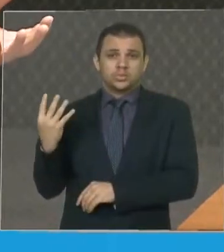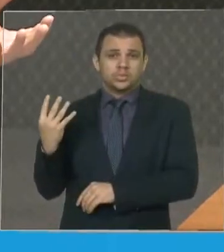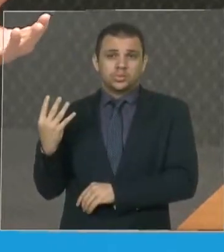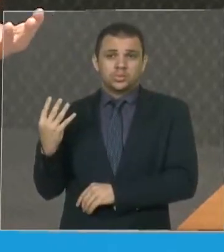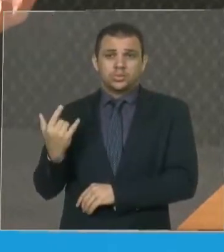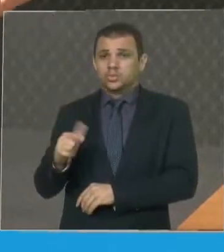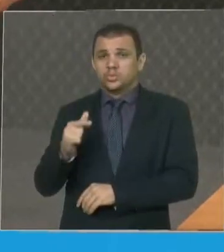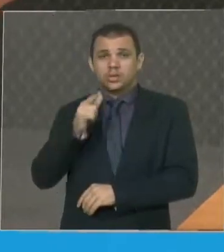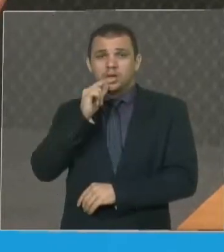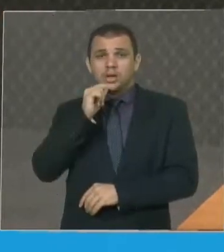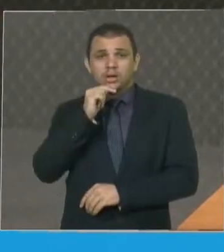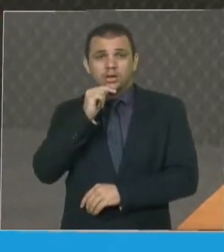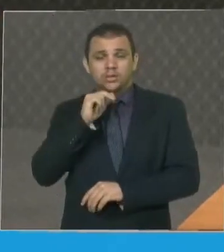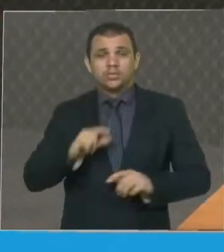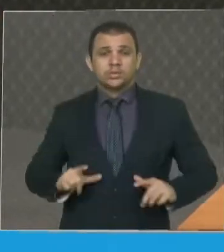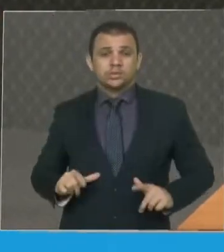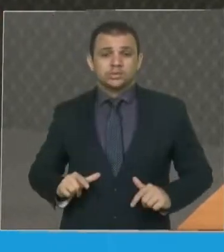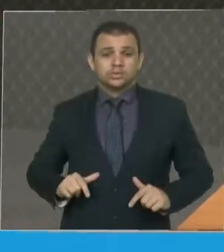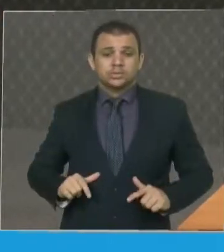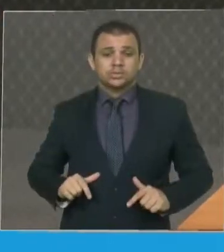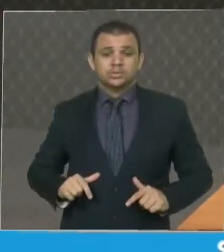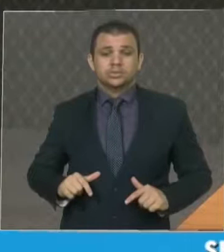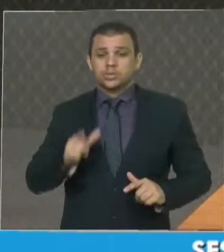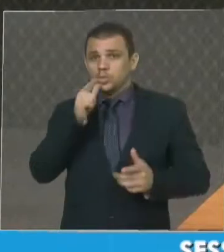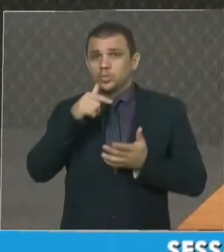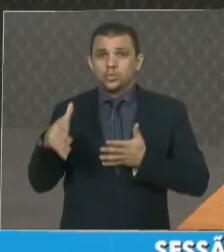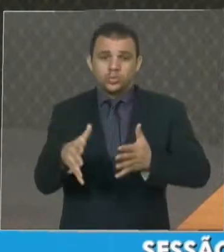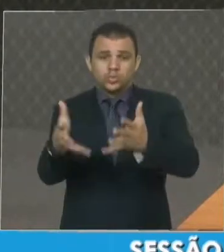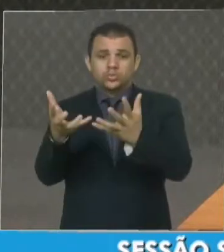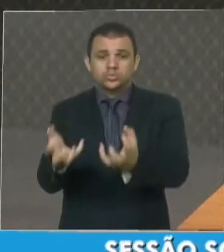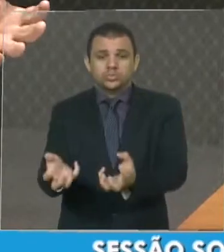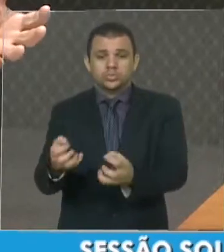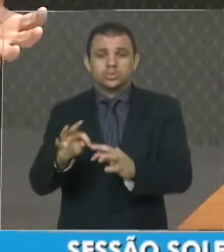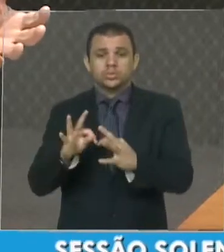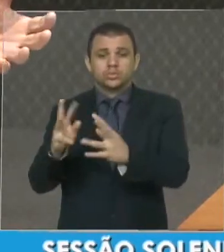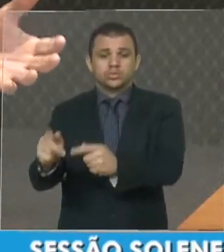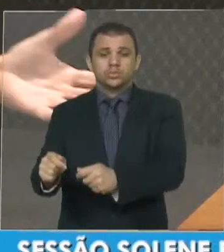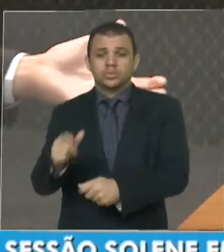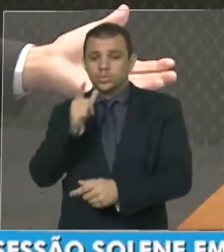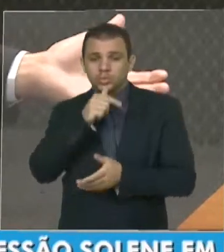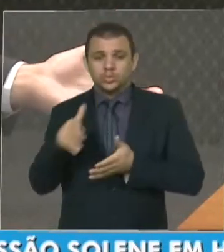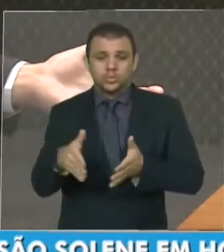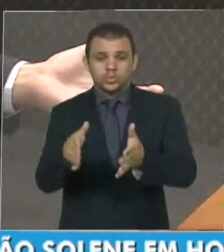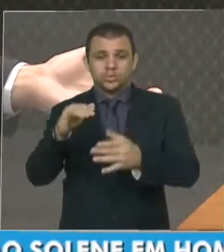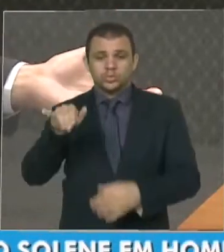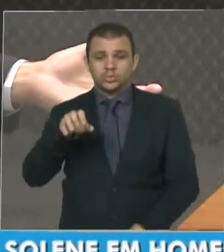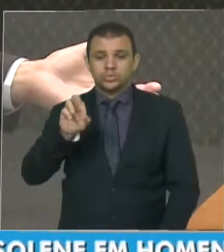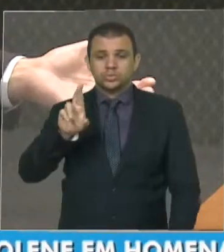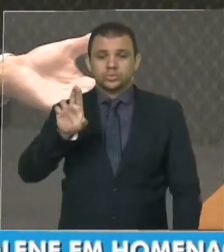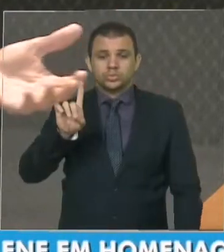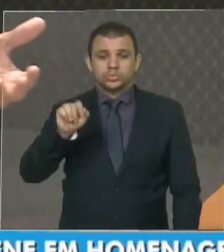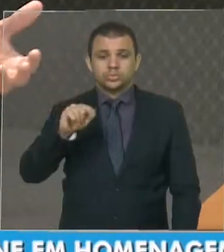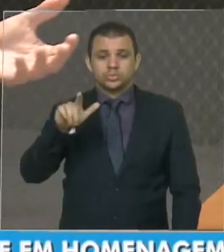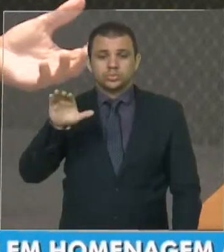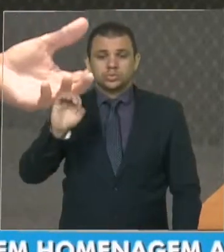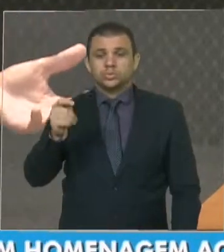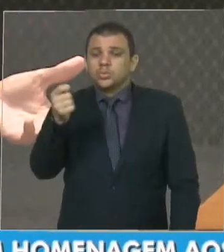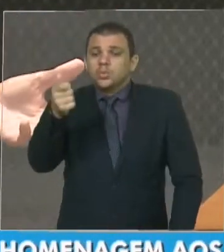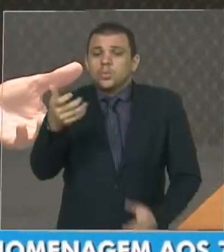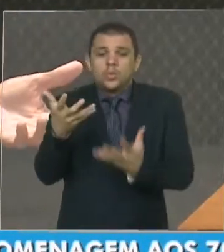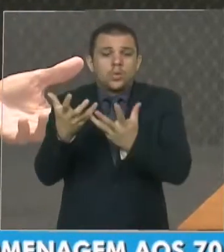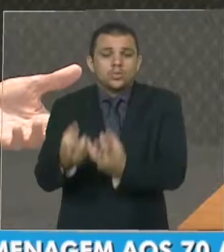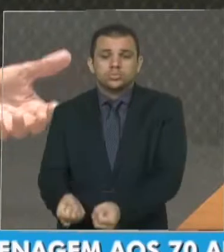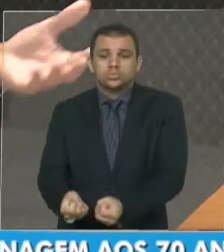água. Israel, o rio sagrado de vocês e de nós, Jordão, foi quase seco. Os